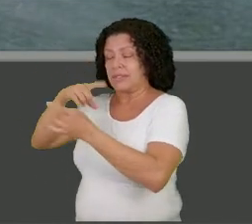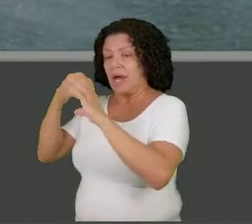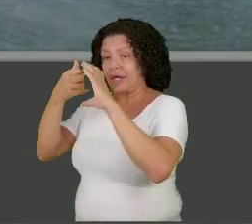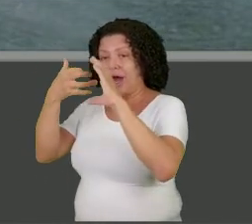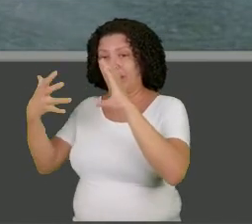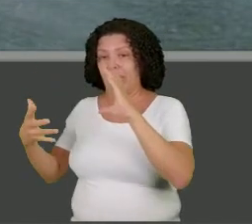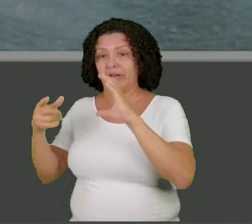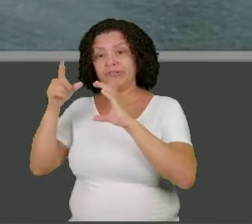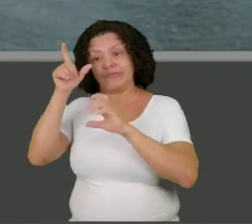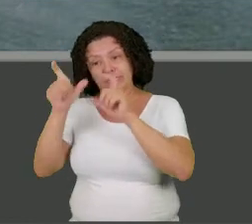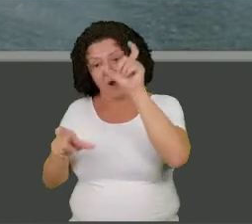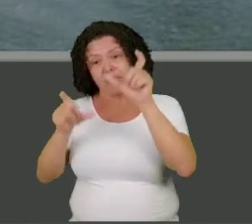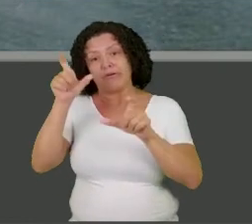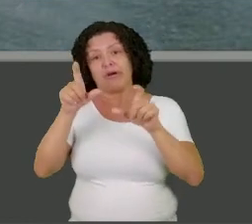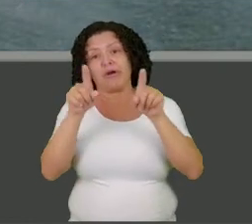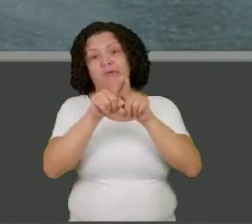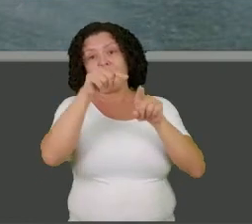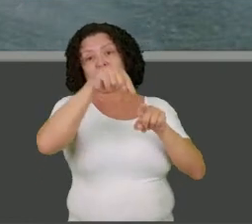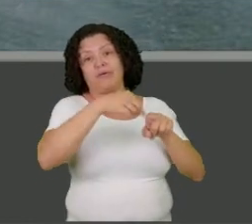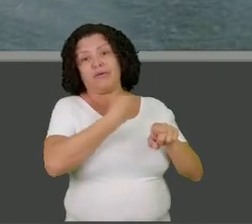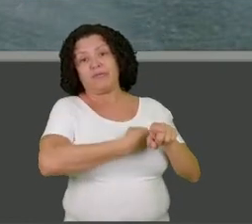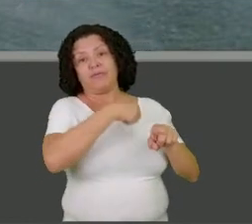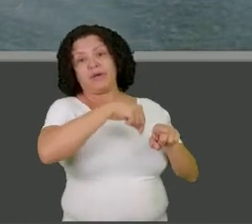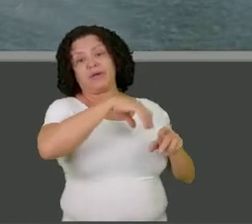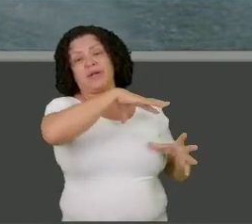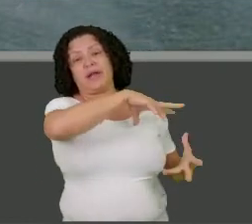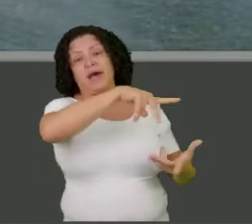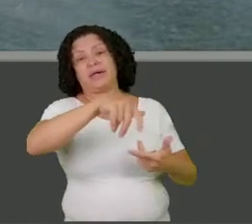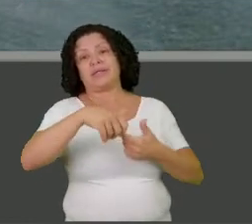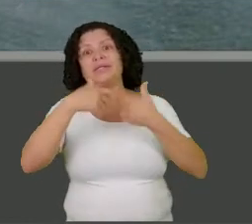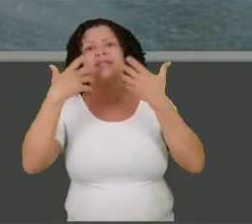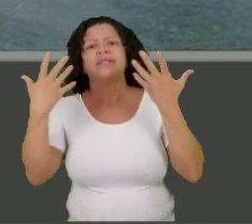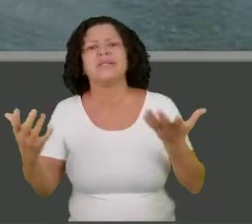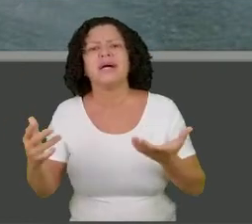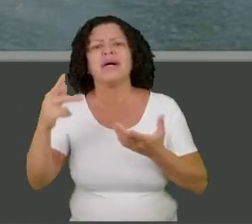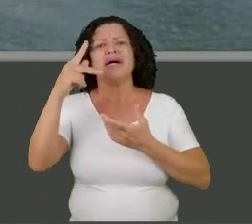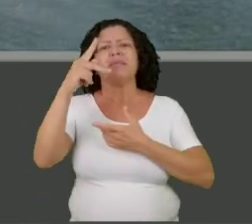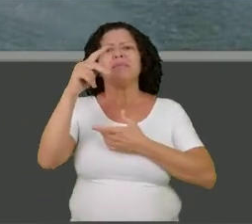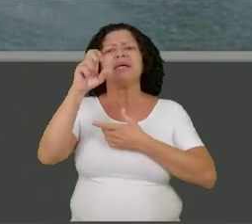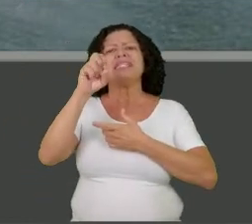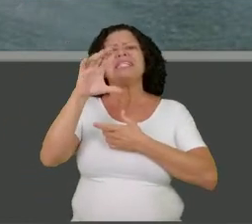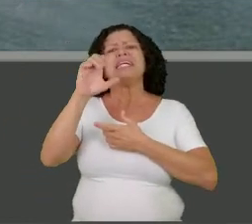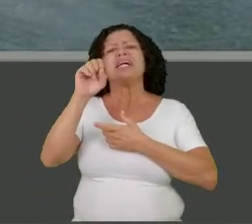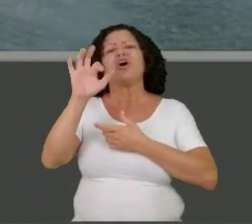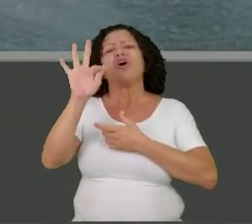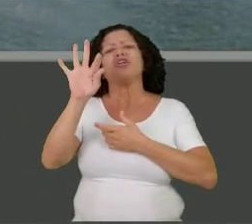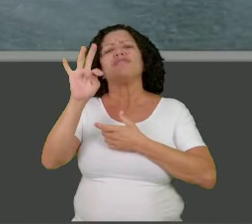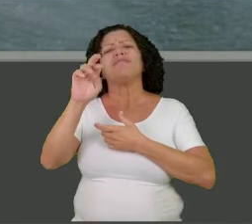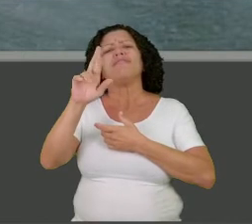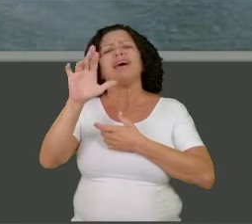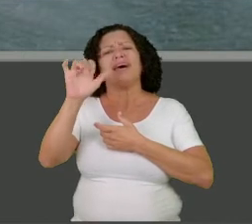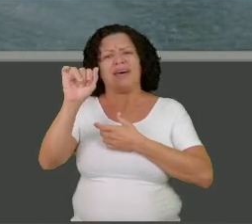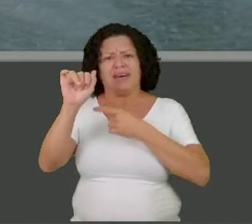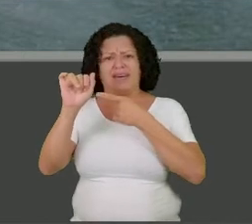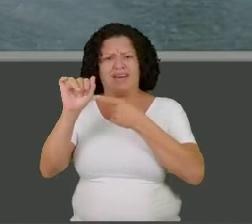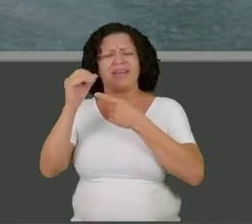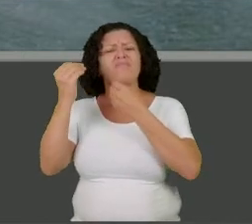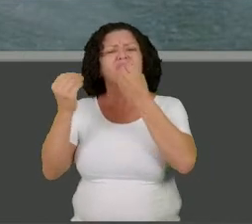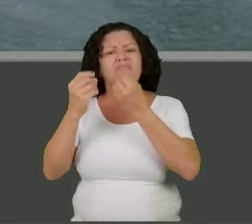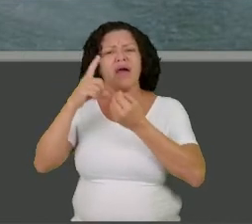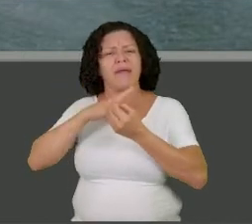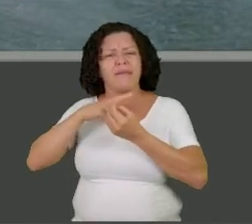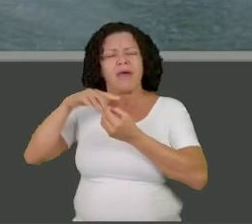determinado ambiente que vai ter as características daqueles seus habitantes, né? Então, a psicosfera de